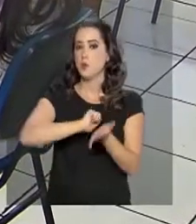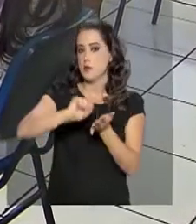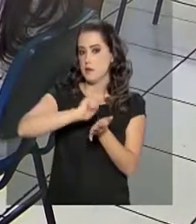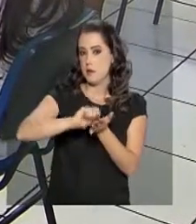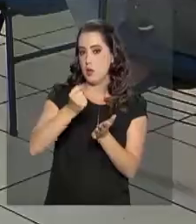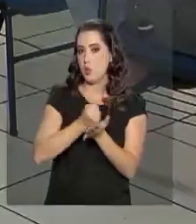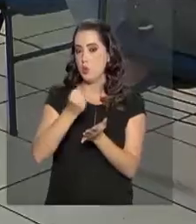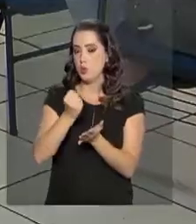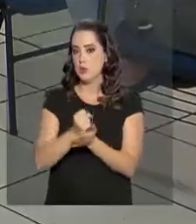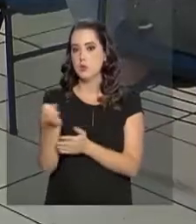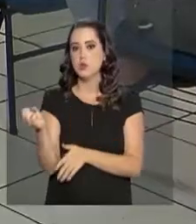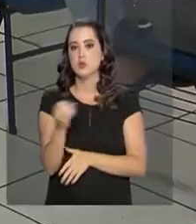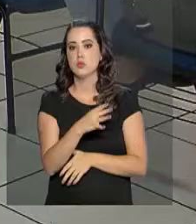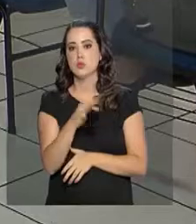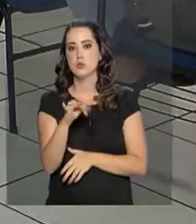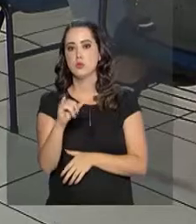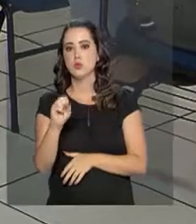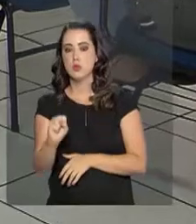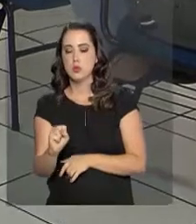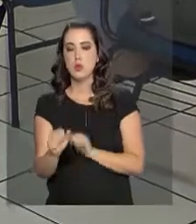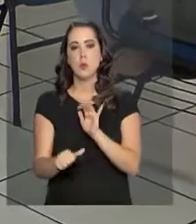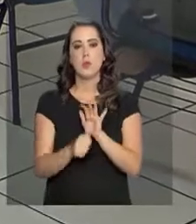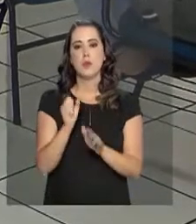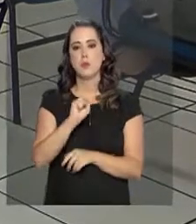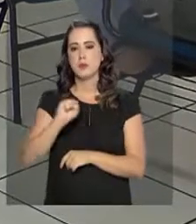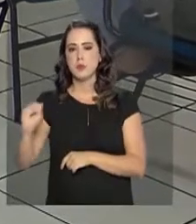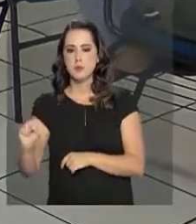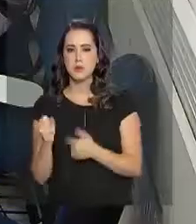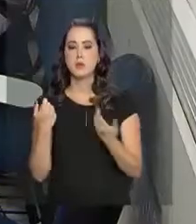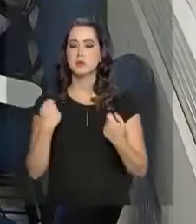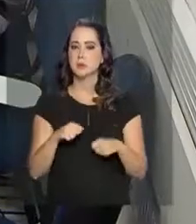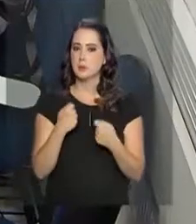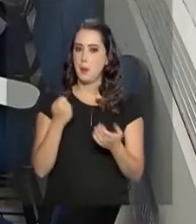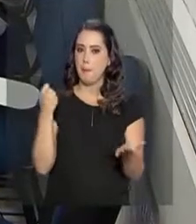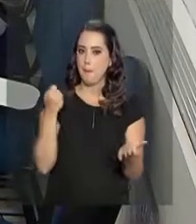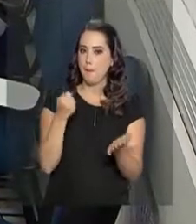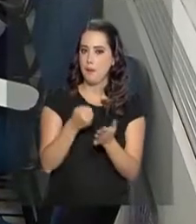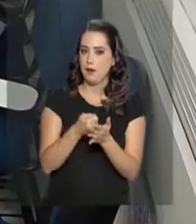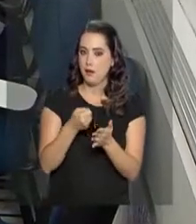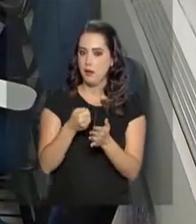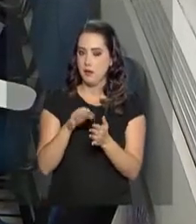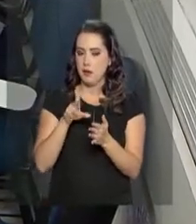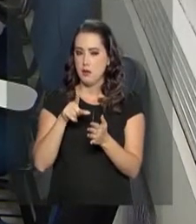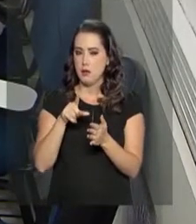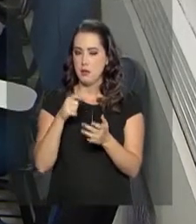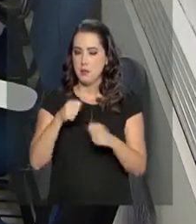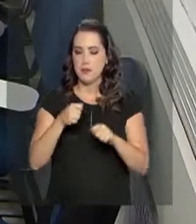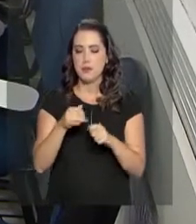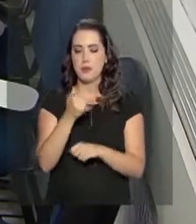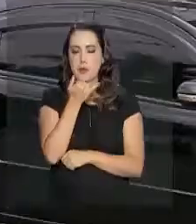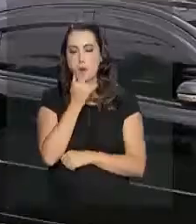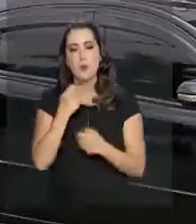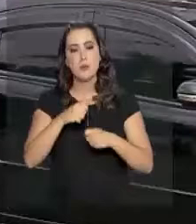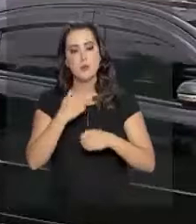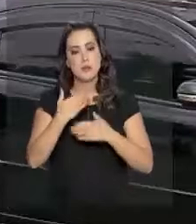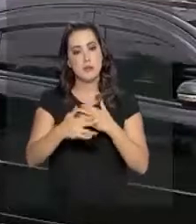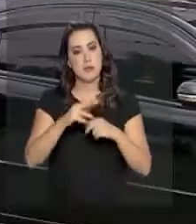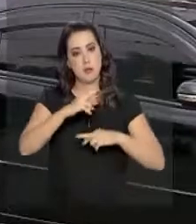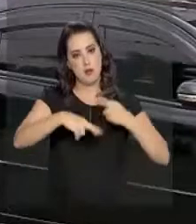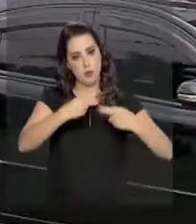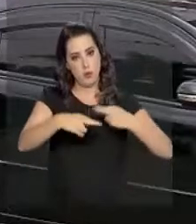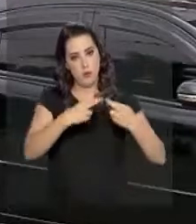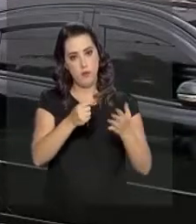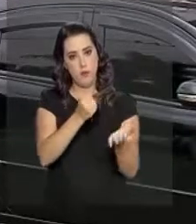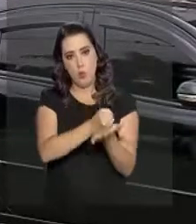contratos do novo fies do primeiro semestre e devem realizar o chamado aditamento que é a renovação dos